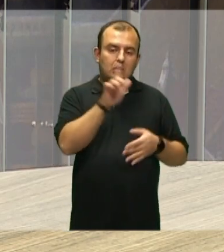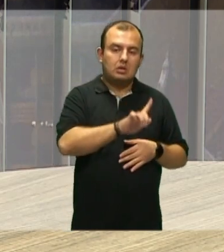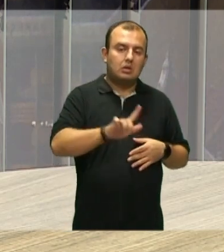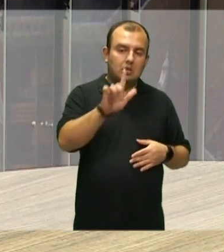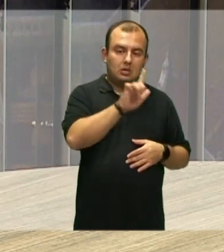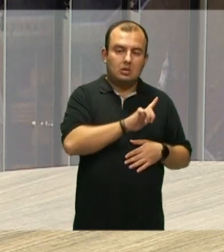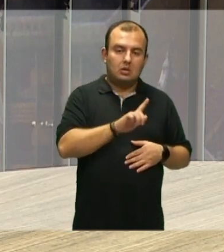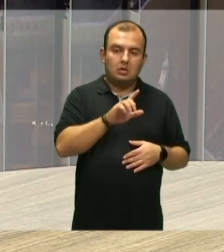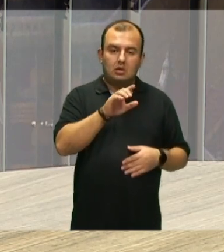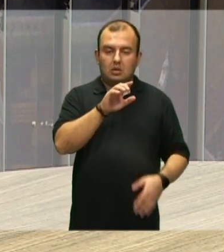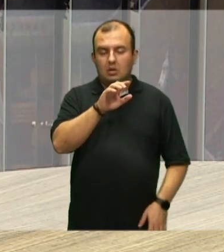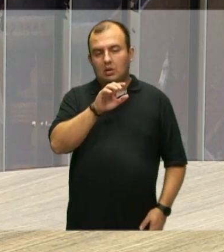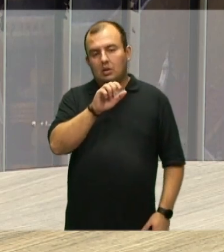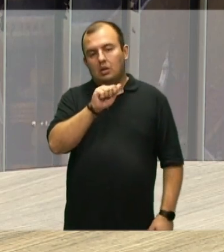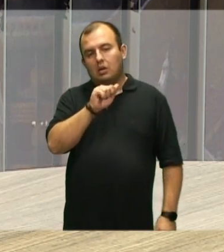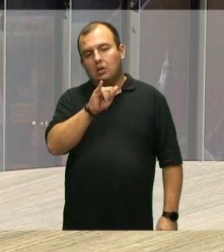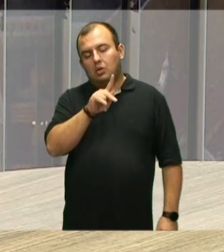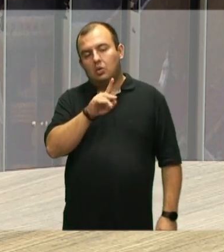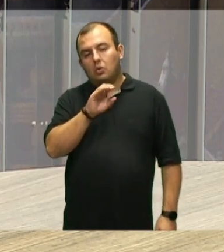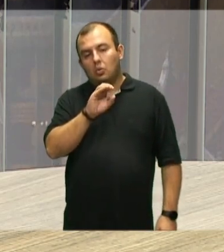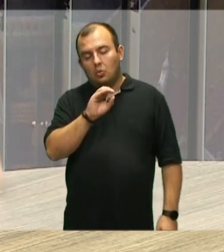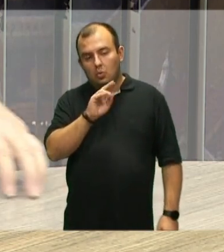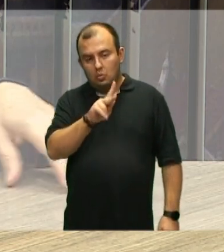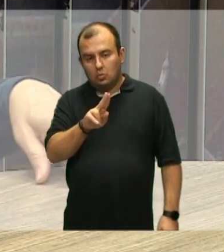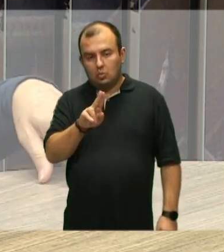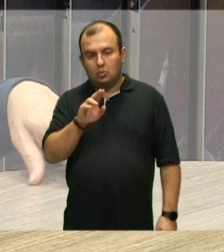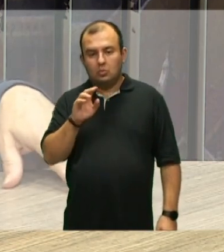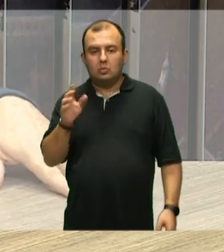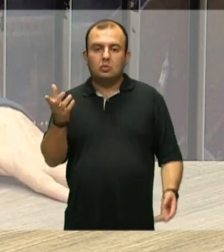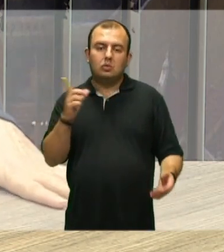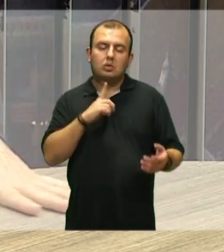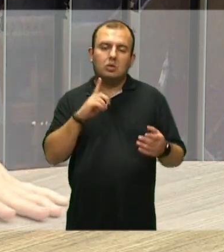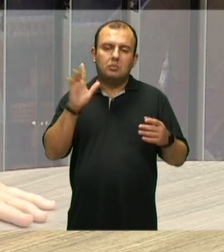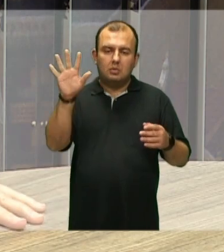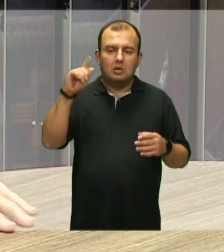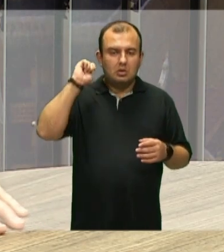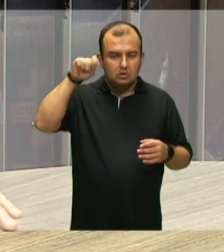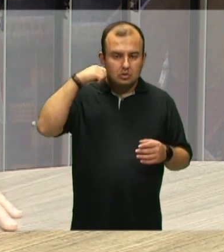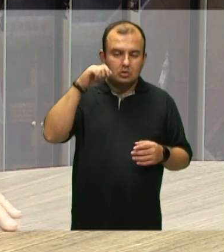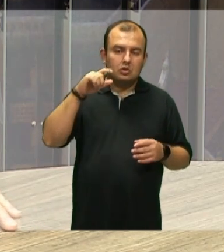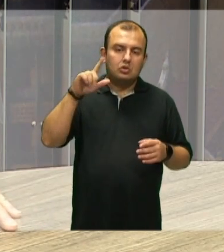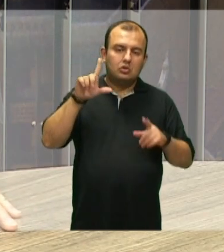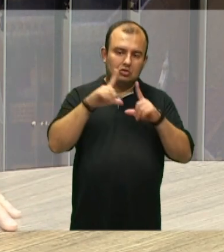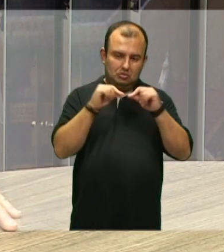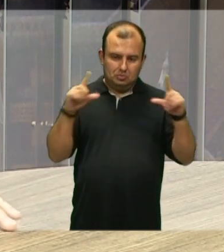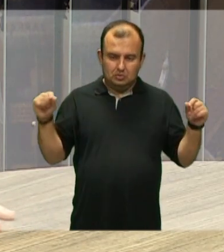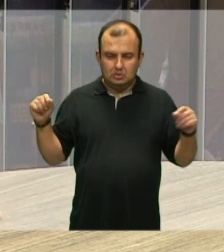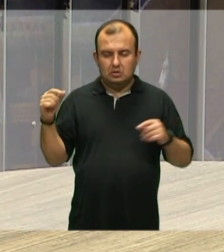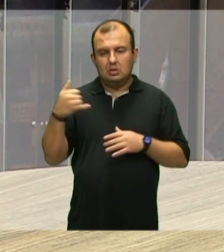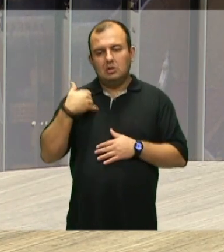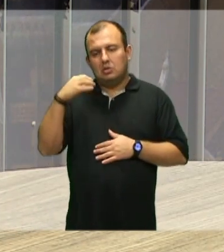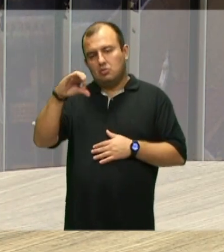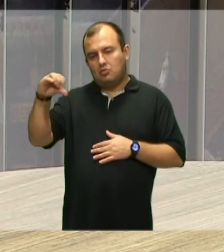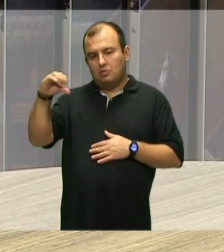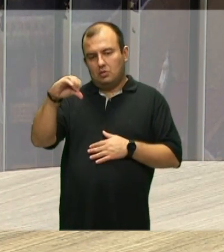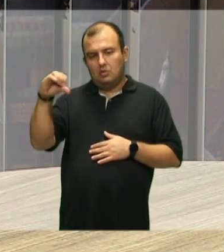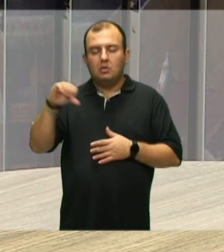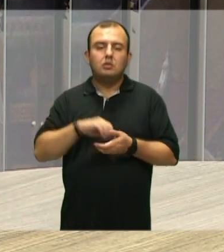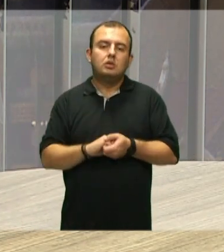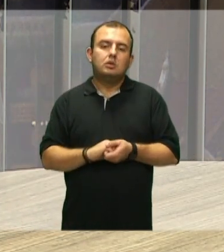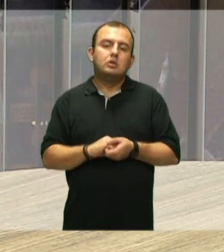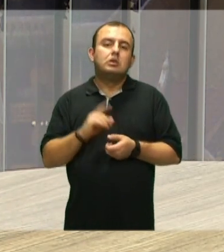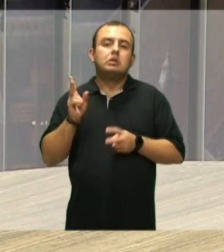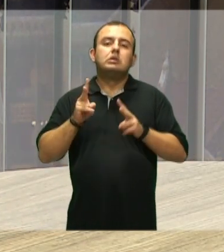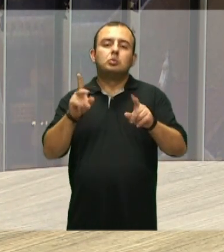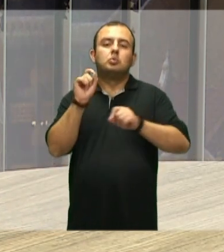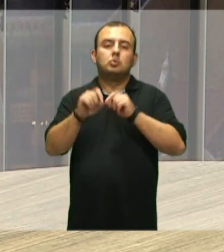vida da Yayoi Kusama, que é uma artista japonesa que está completando 99 anos, se eu não me engano. E ela